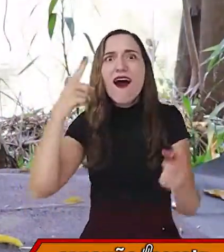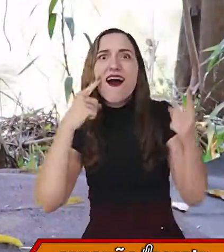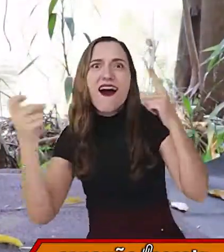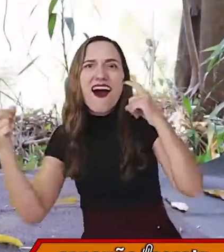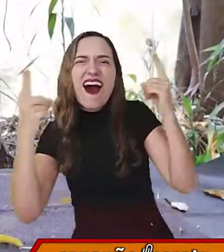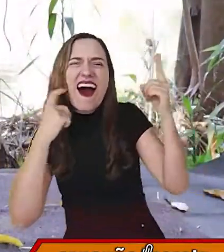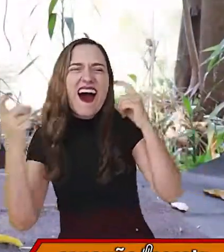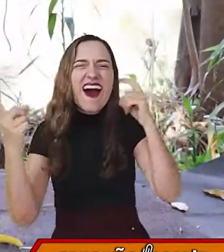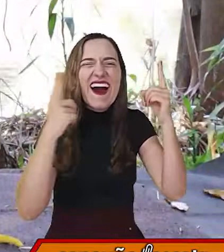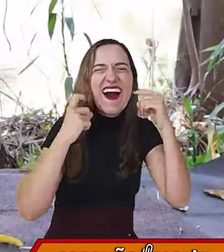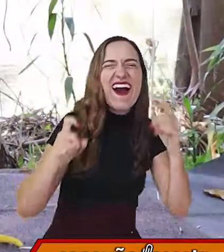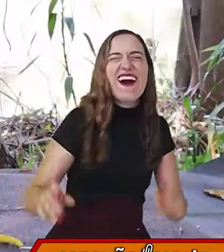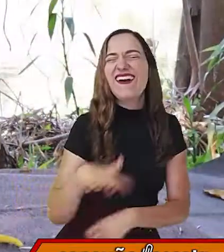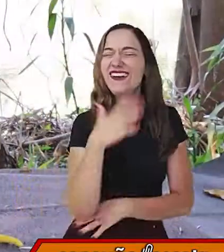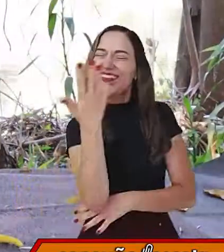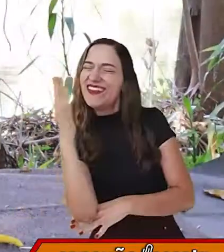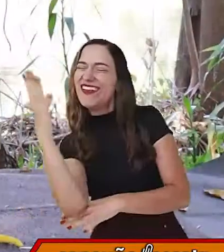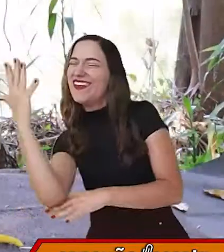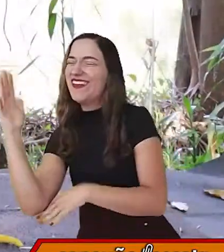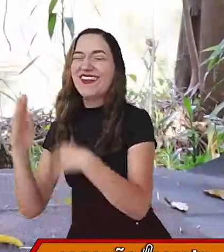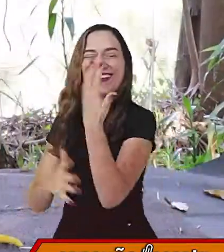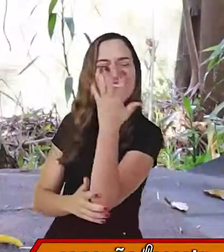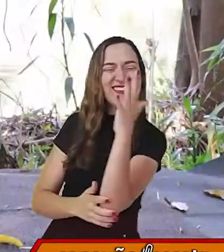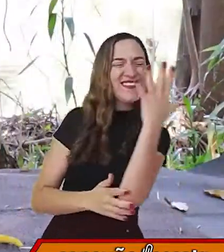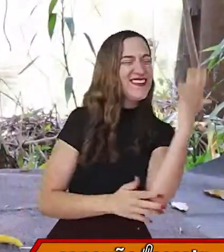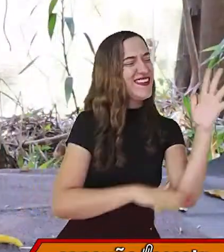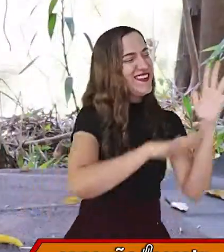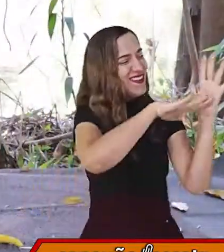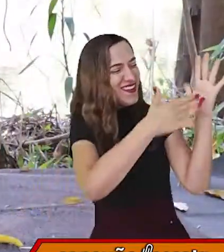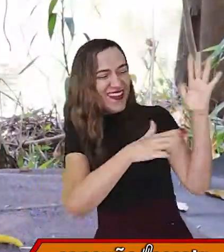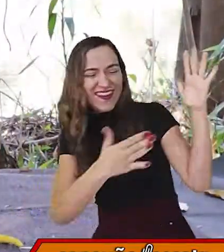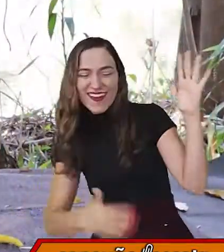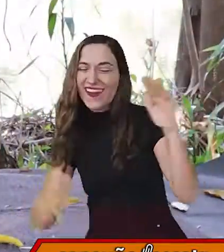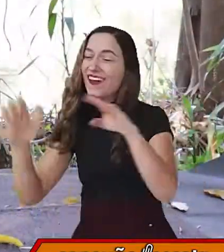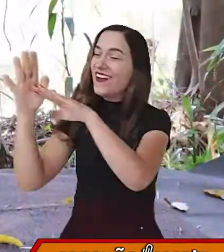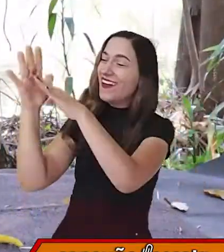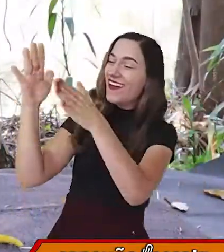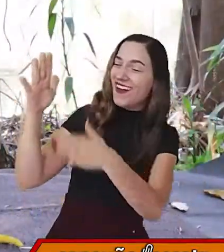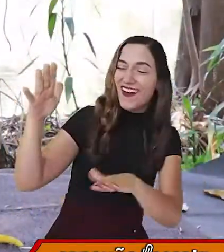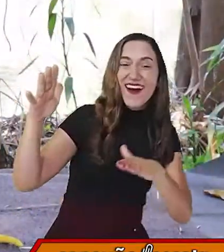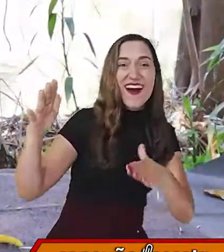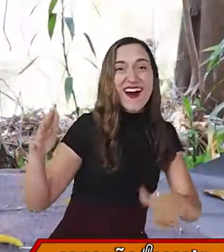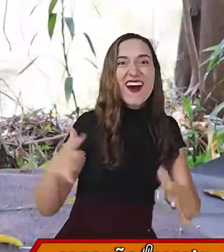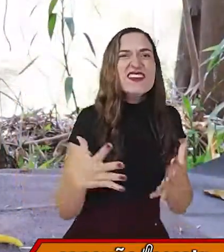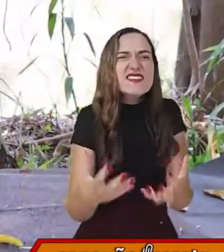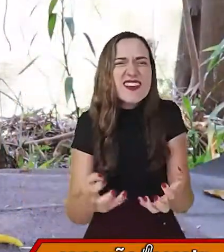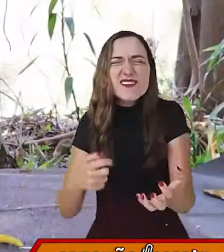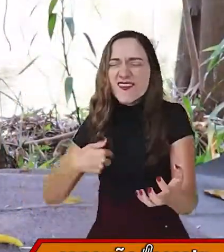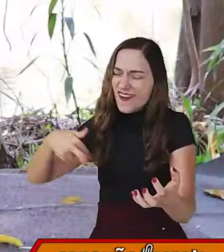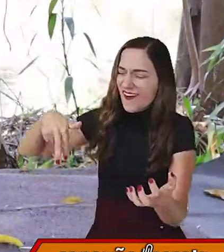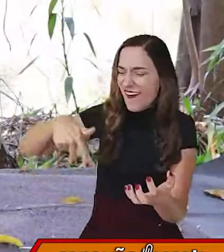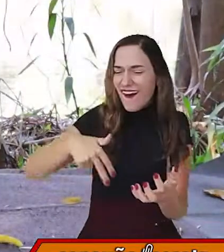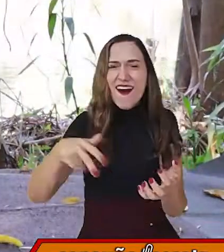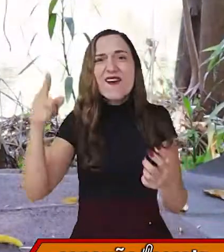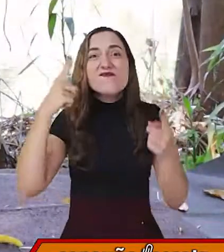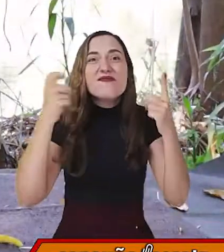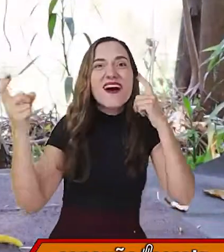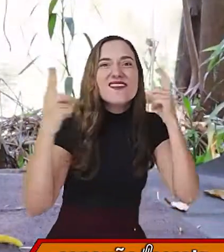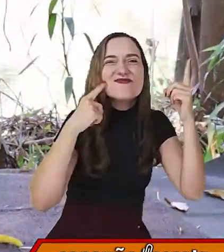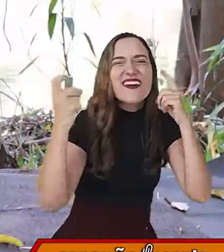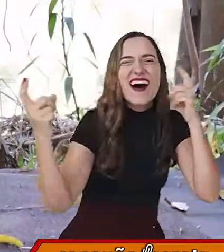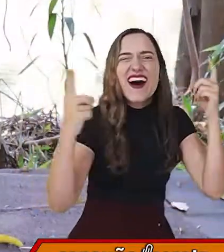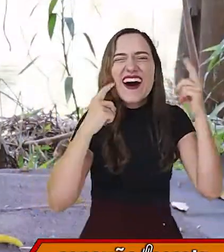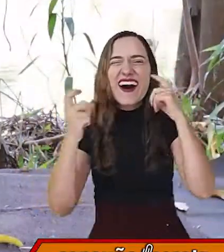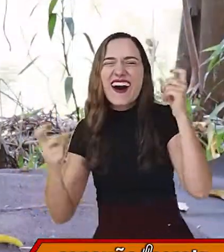que foi fazer chuê, chuá. Esquindô, lele, esquindô, lá, lá. Eu pisei na folha, sei que foi